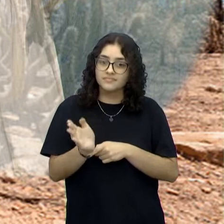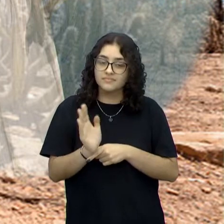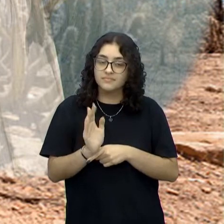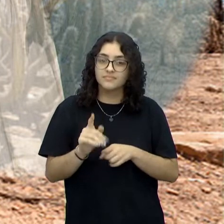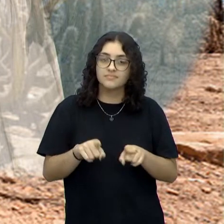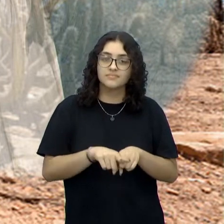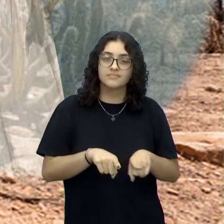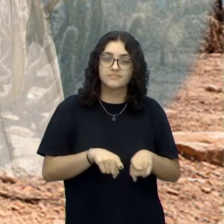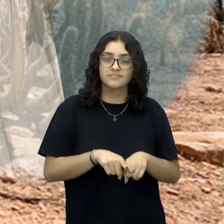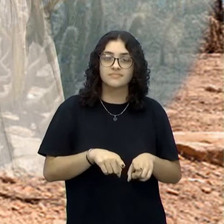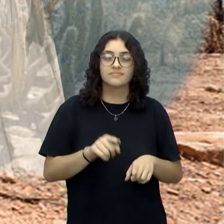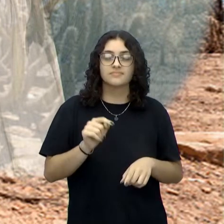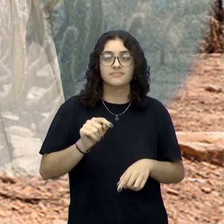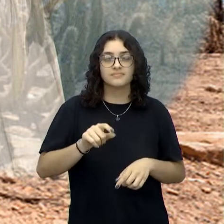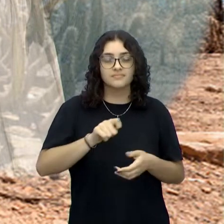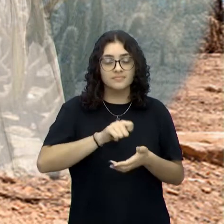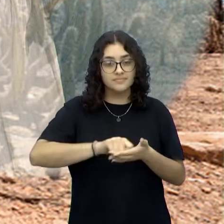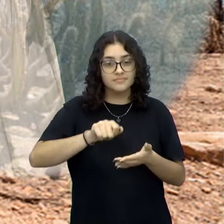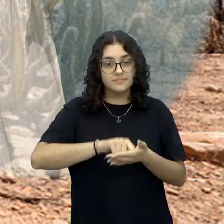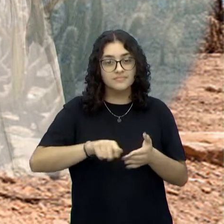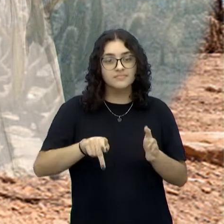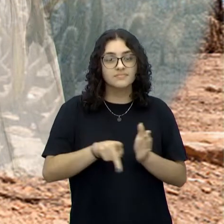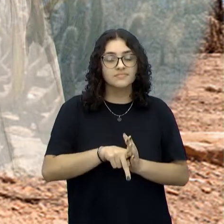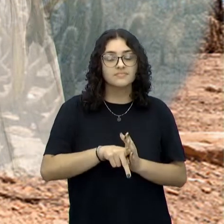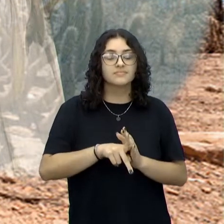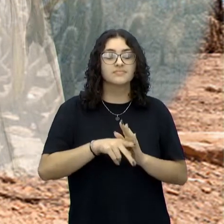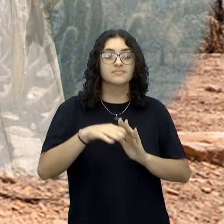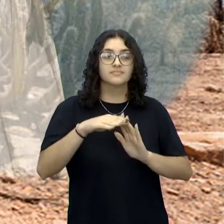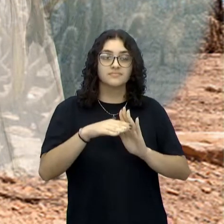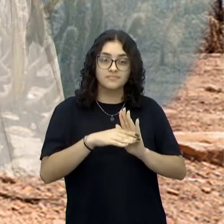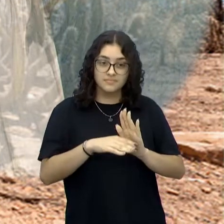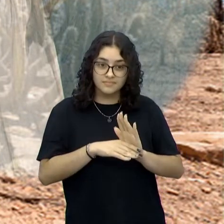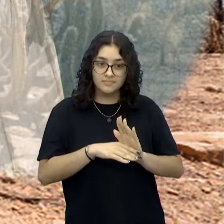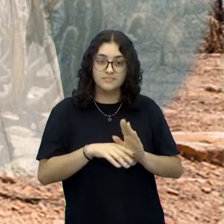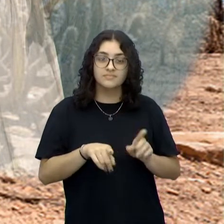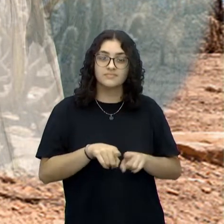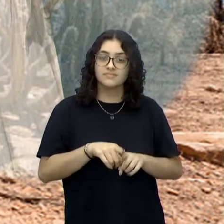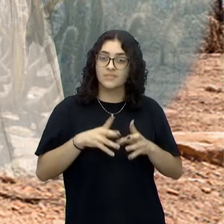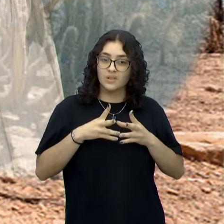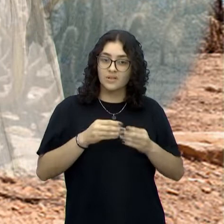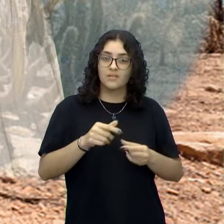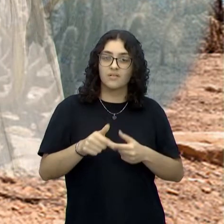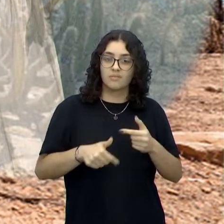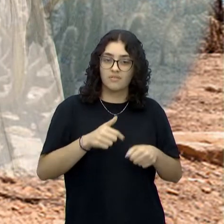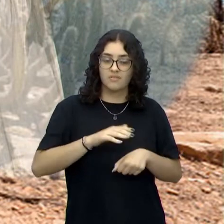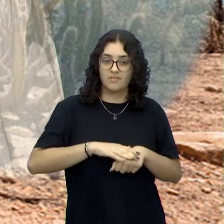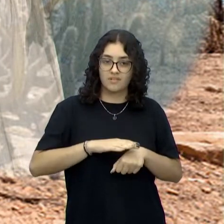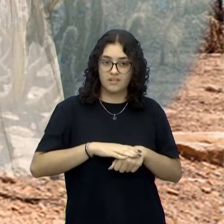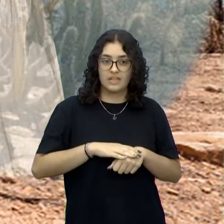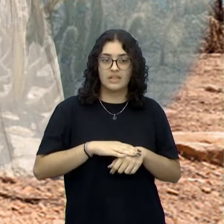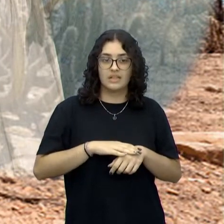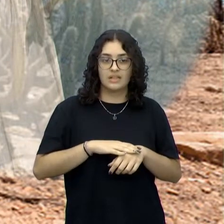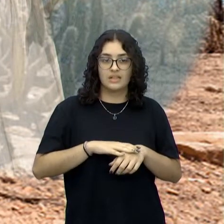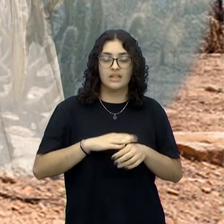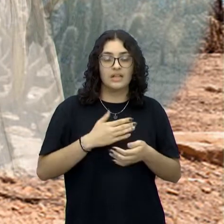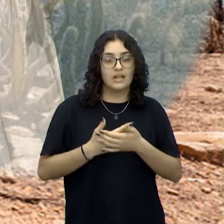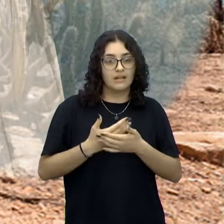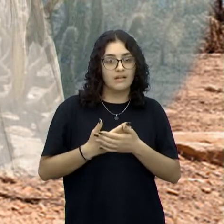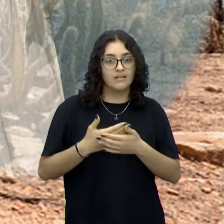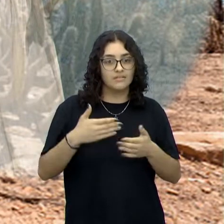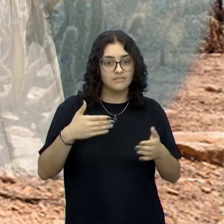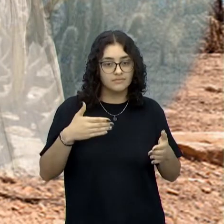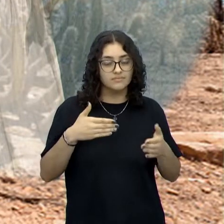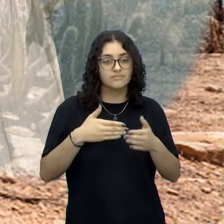a escrita do argumento, do roteiro, né, todo esse trabalho que a gente fez aqui durante as aulas, até